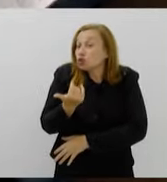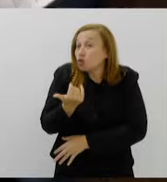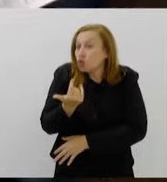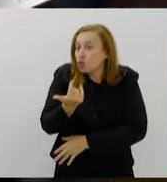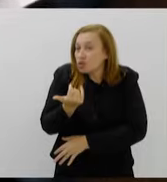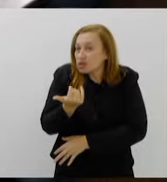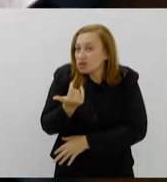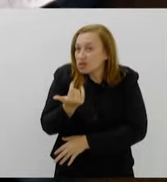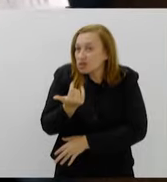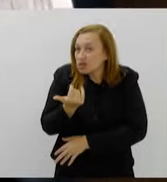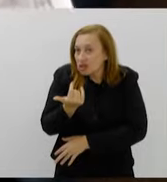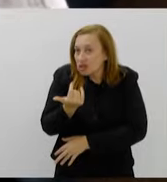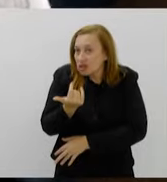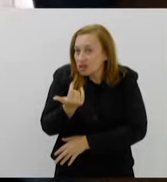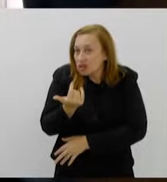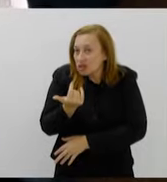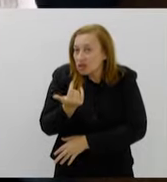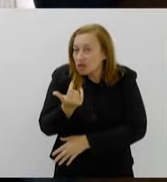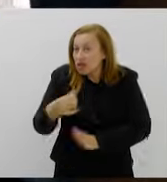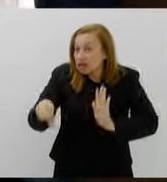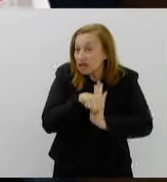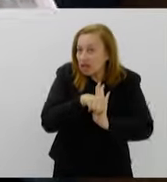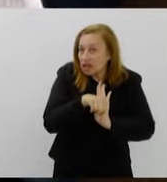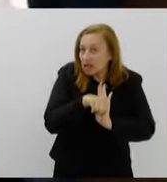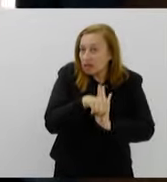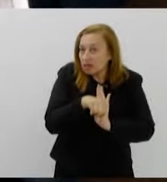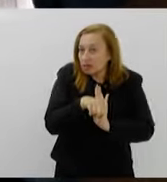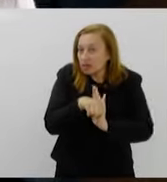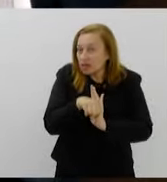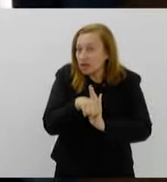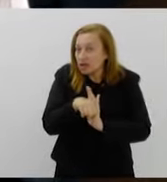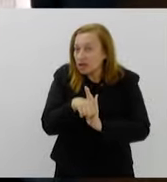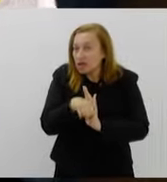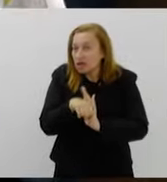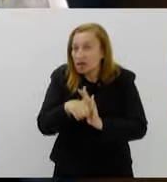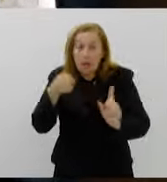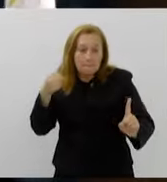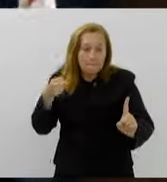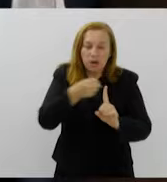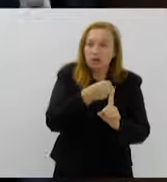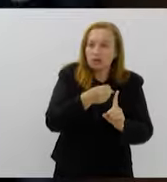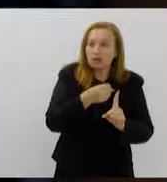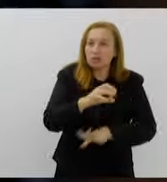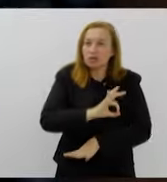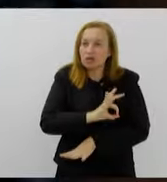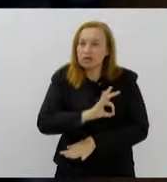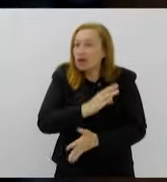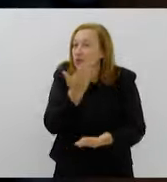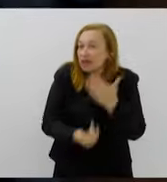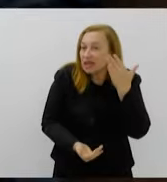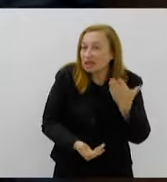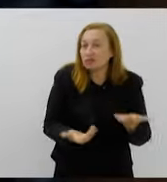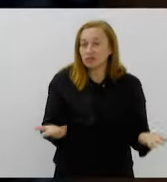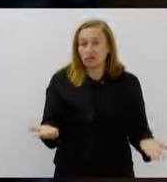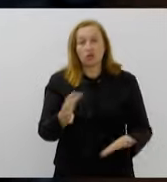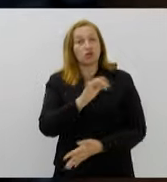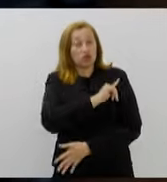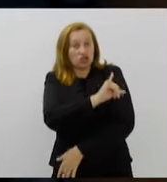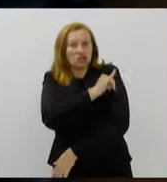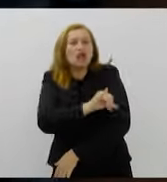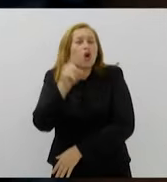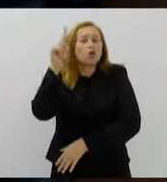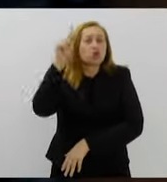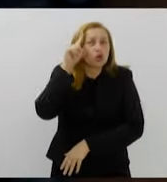batendo nos policiais o policial dá um Soto pronto arrebenta o policial e por isso que nós estamos perdendo no Rio de Janeiro a cada